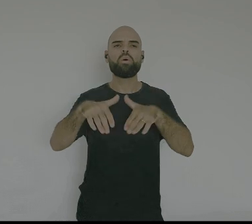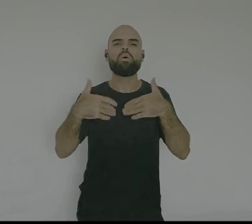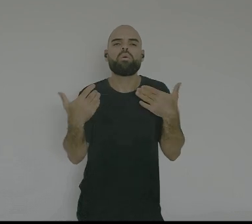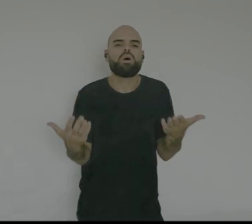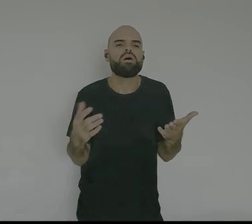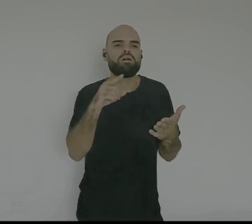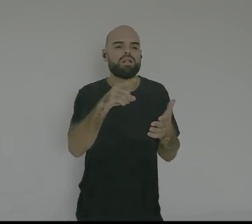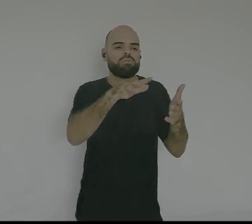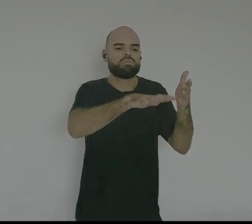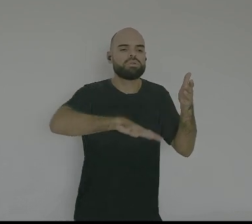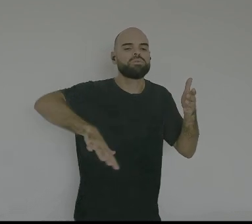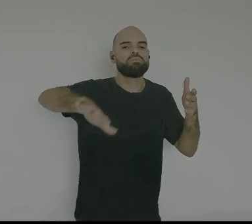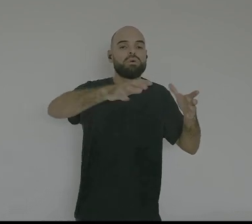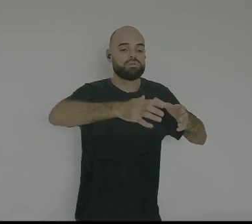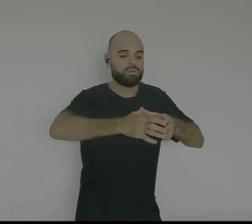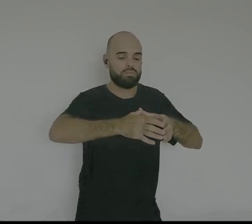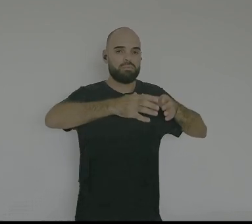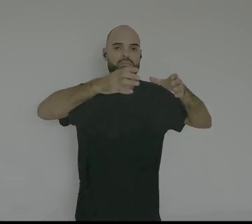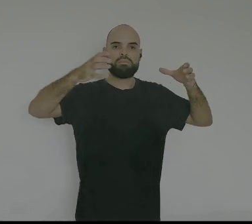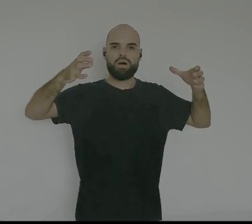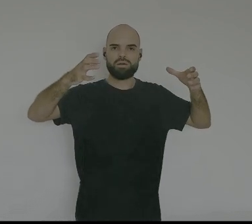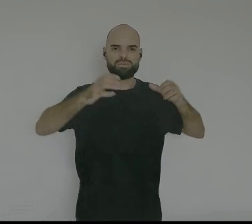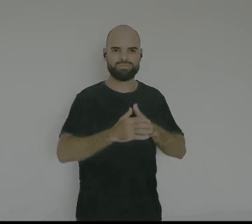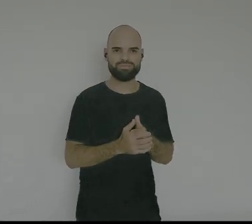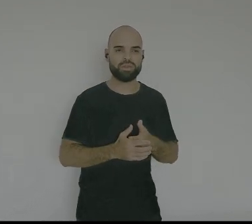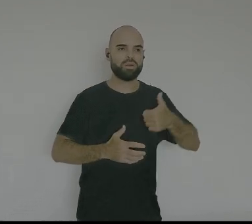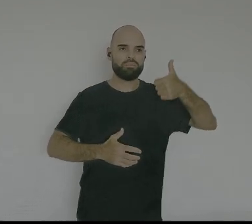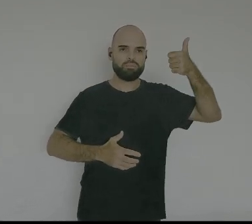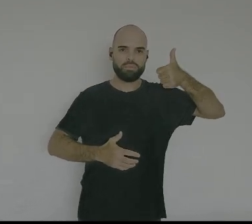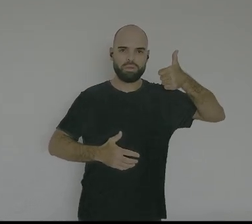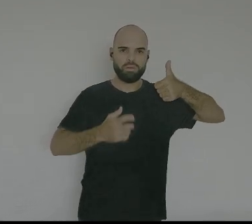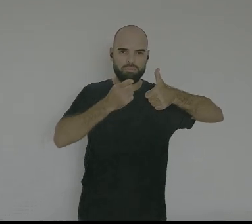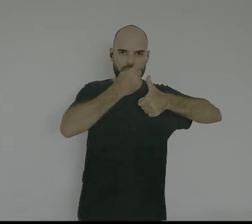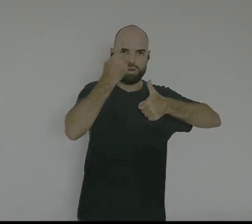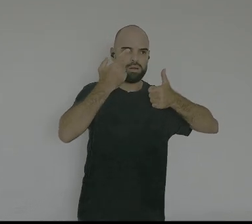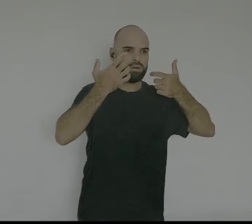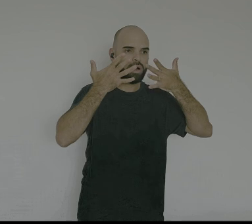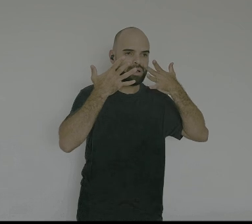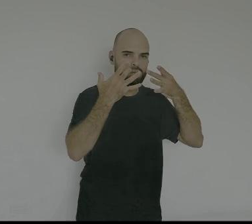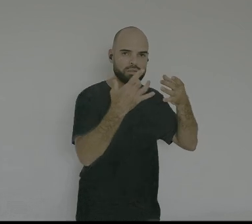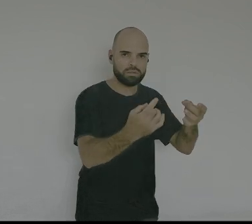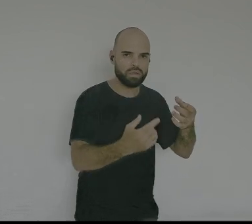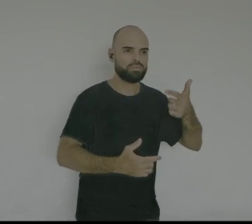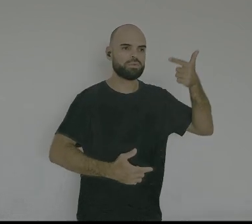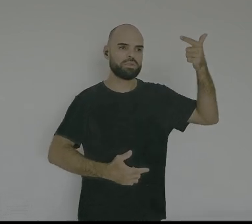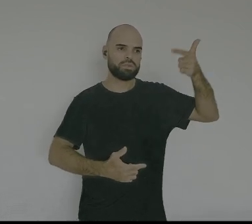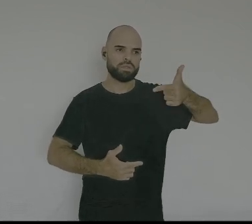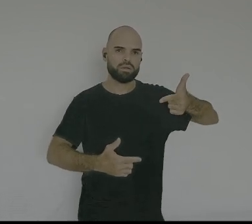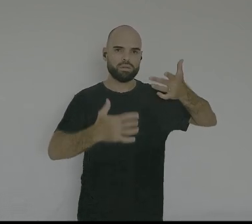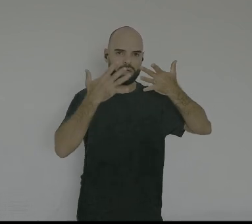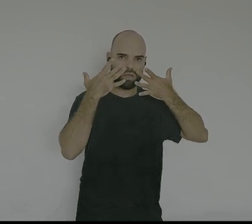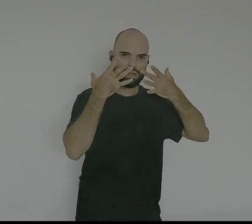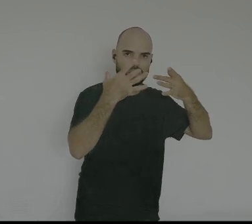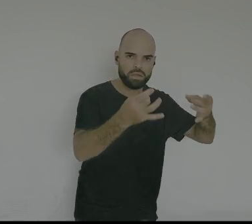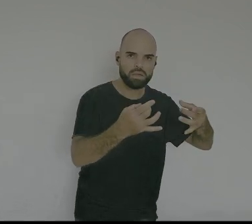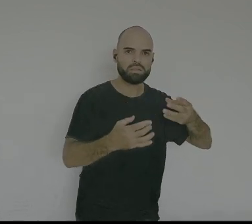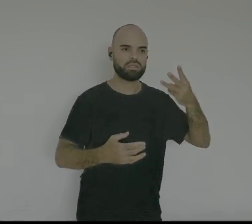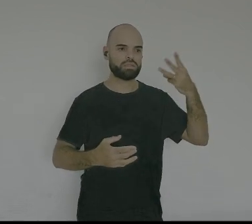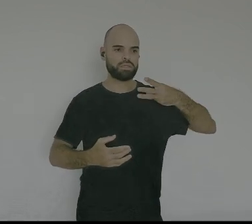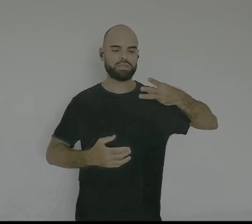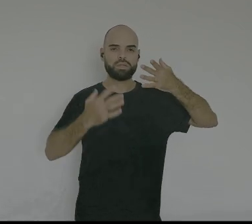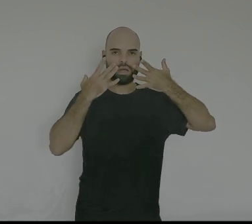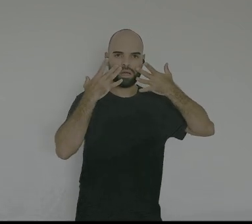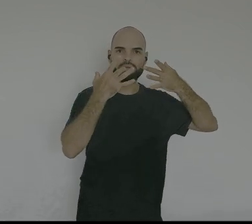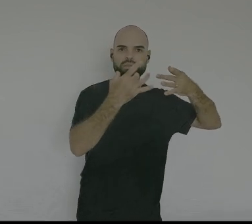porque só na macro-região estão presentes todos os serviços de atenção primária, de atenção secundária e